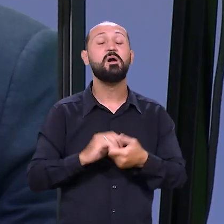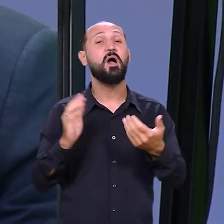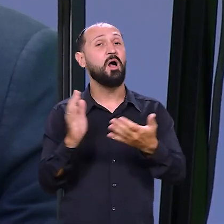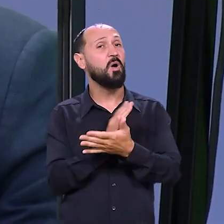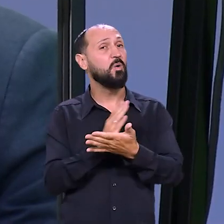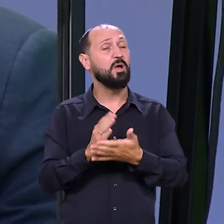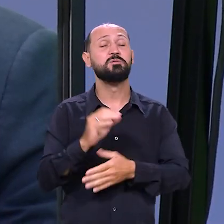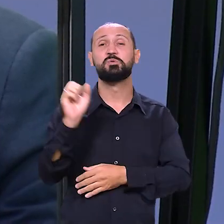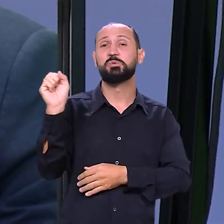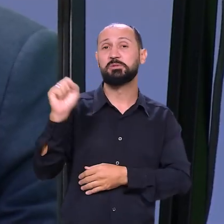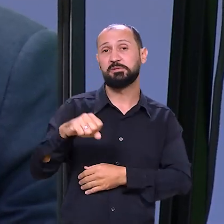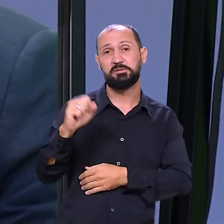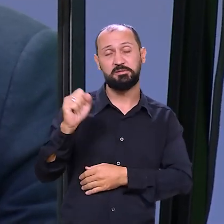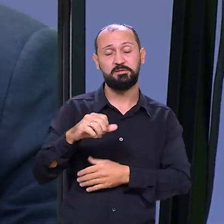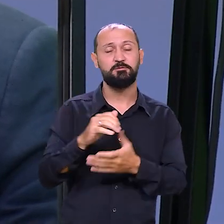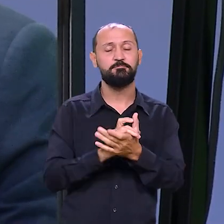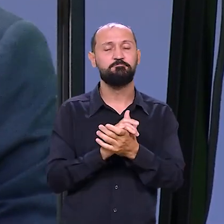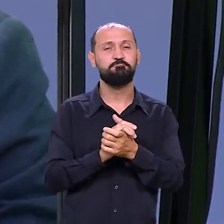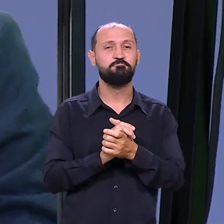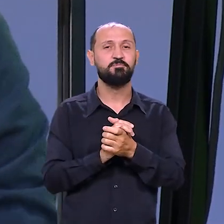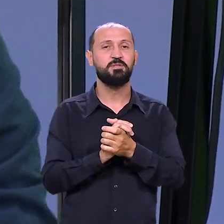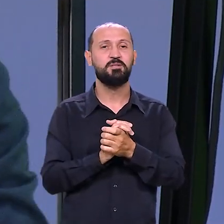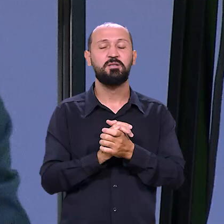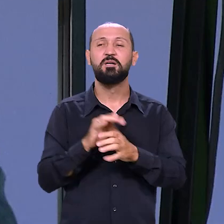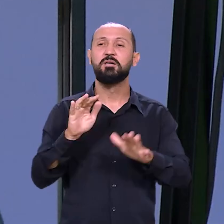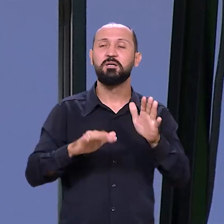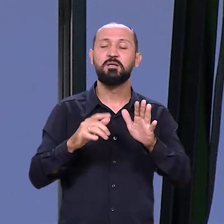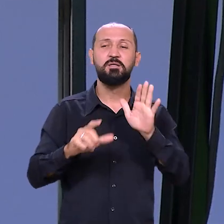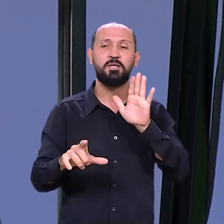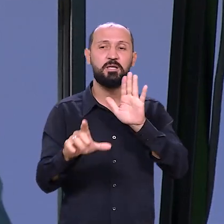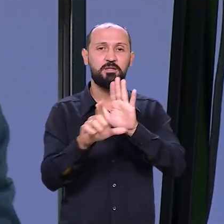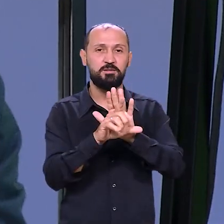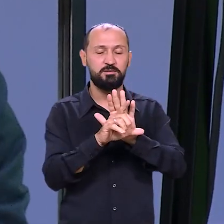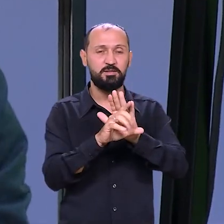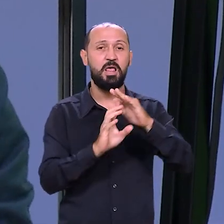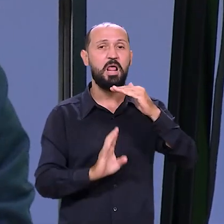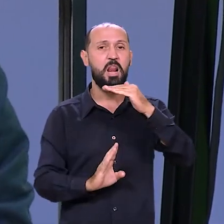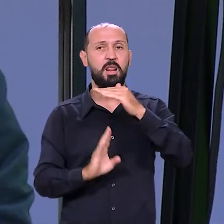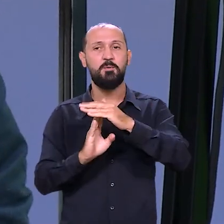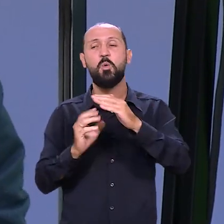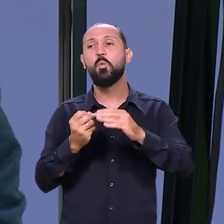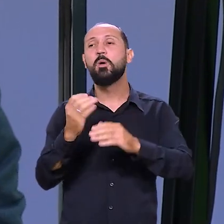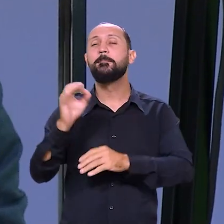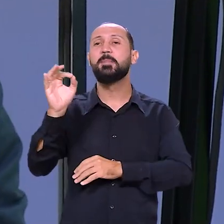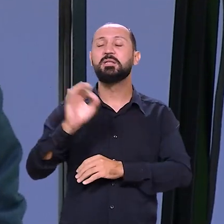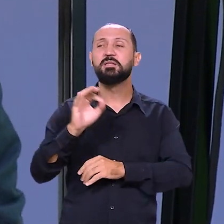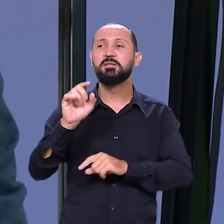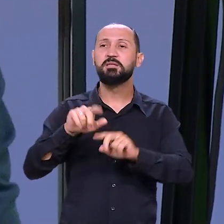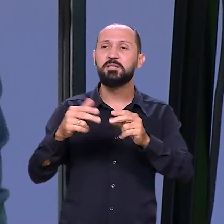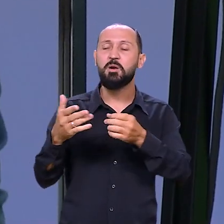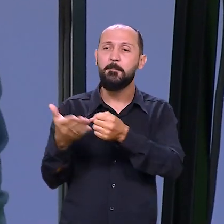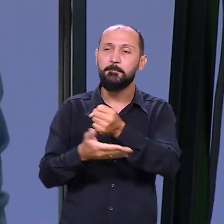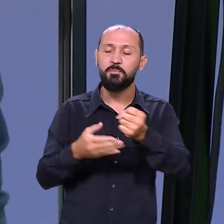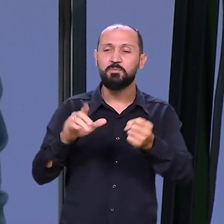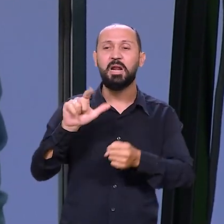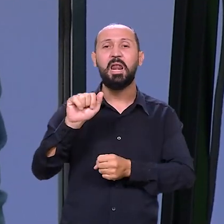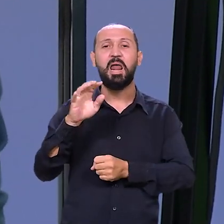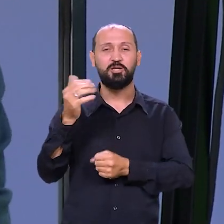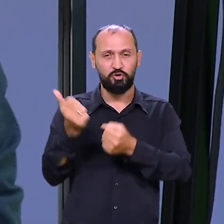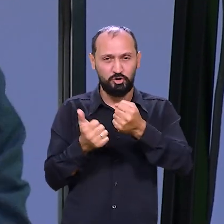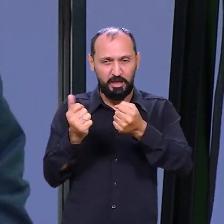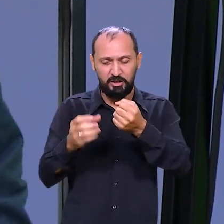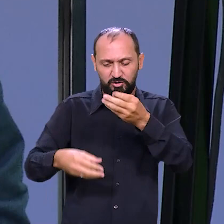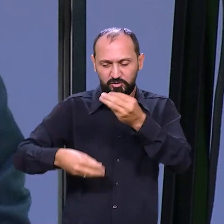alguns casos, sim. Depende... Na legislação tem limites, né? Até quanto de base láctea esse produto